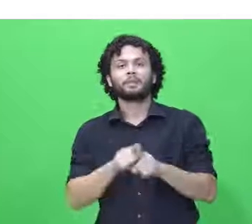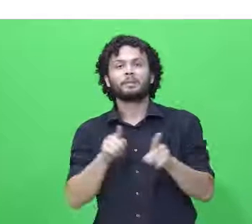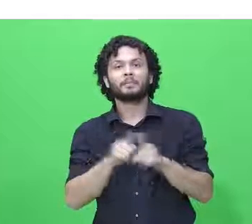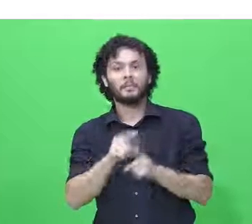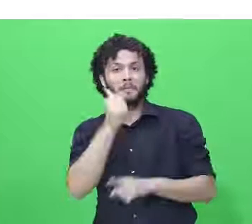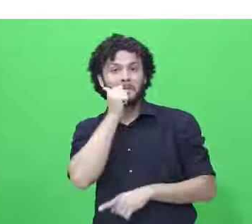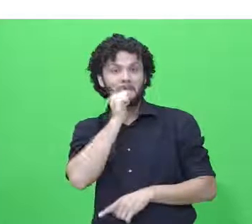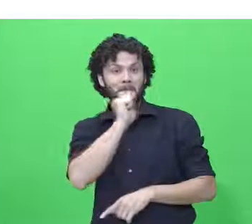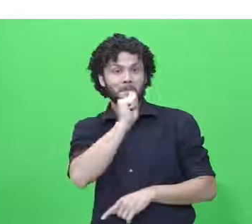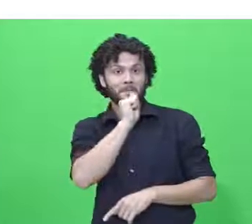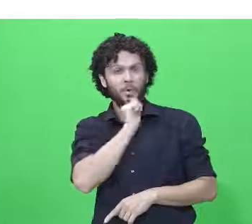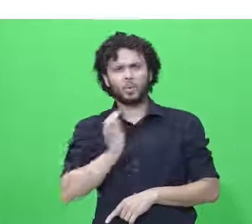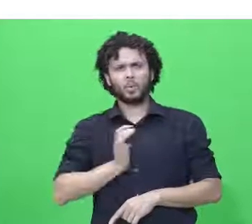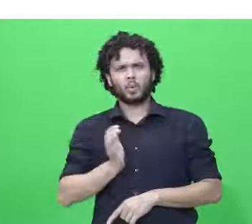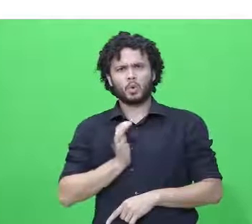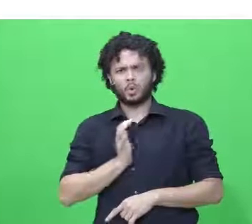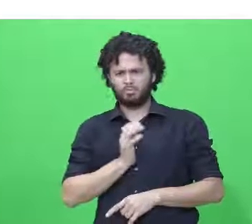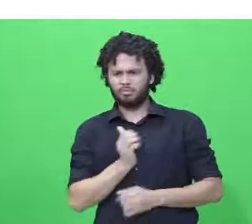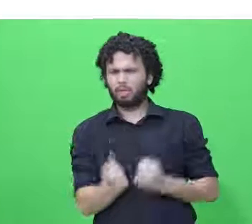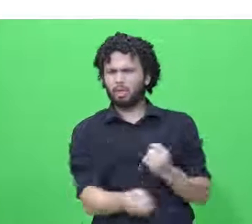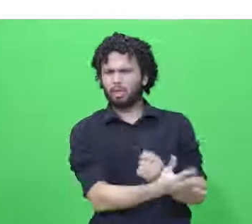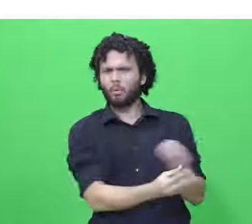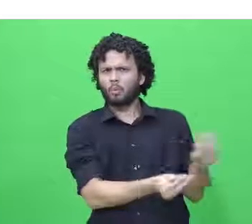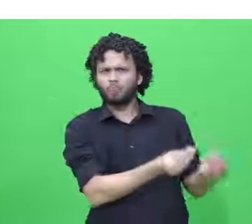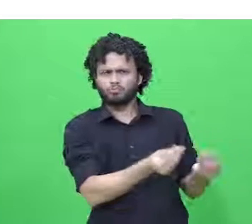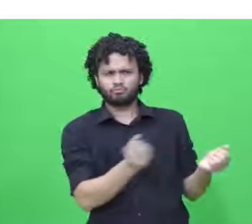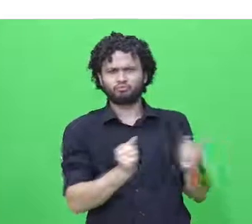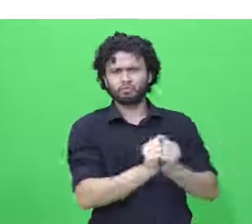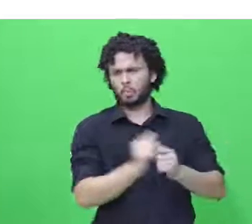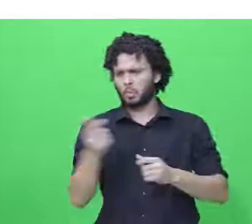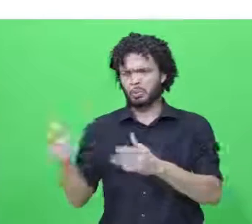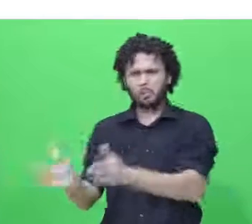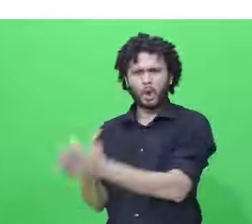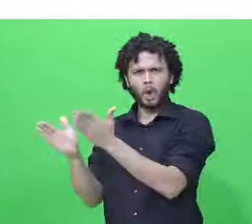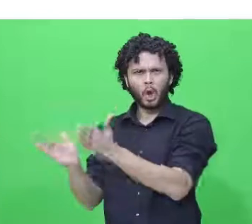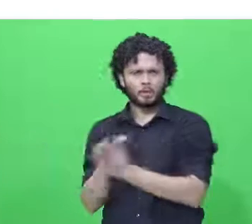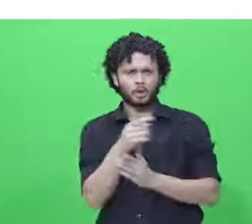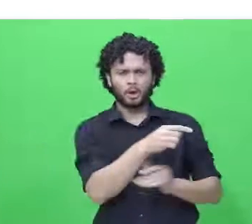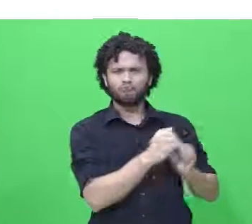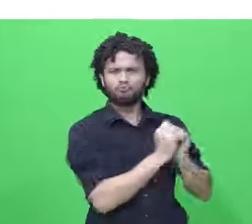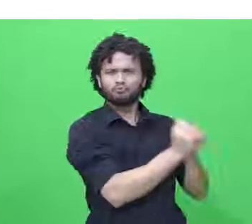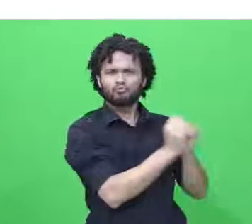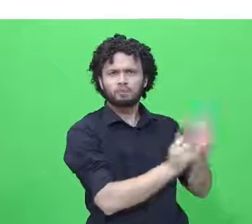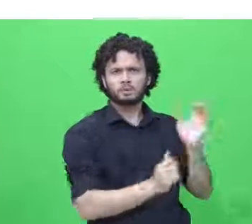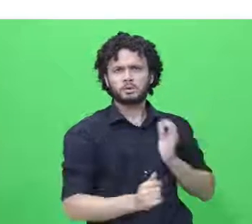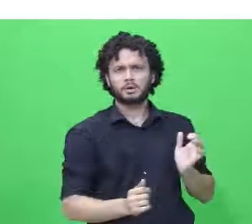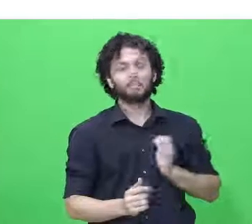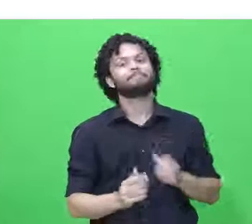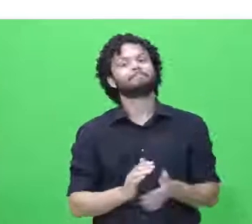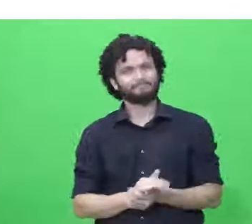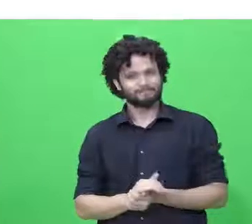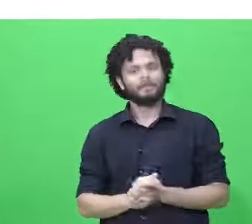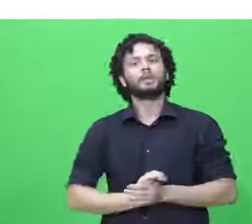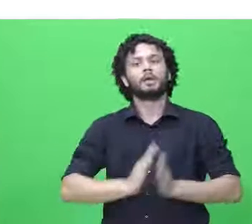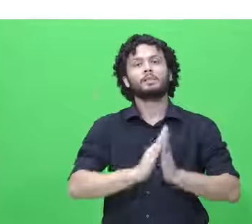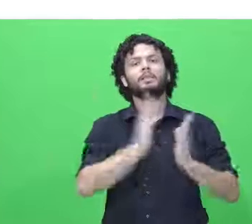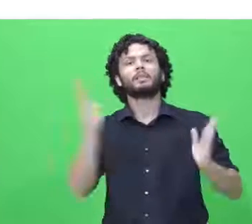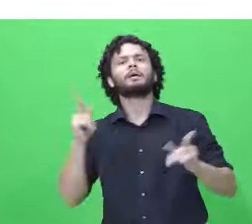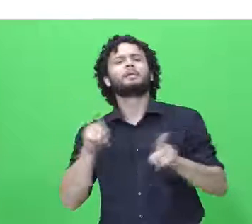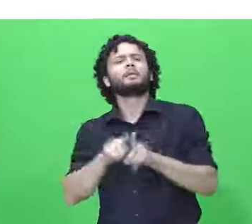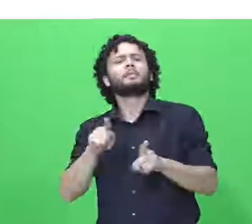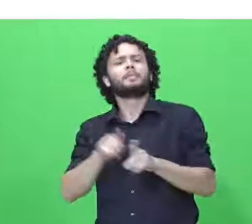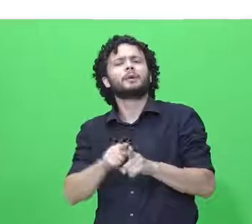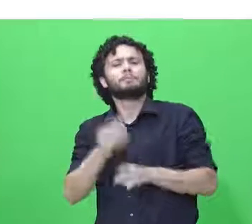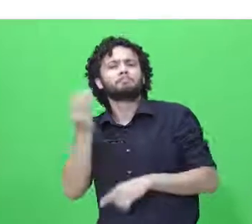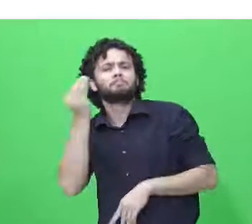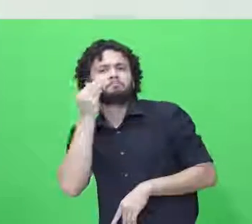mãe dos ricos, né? Então, essas leis trabalhistas, elas vêm, então, nesse período também para quê? Né? Para